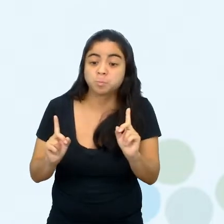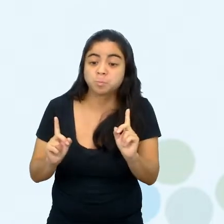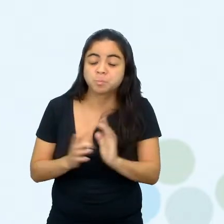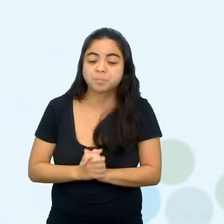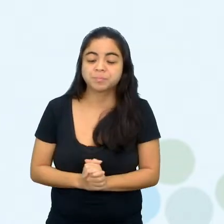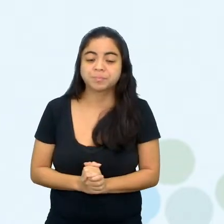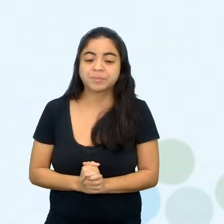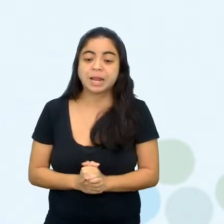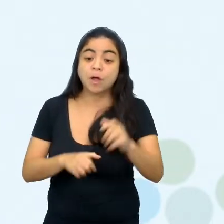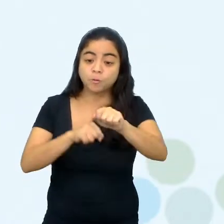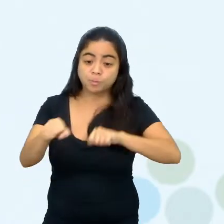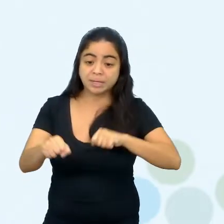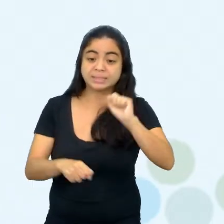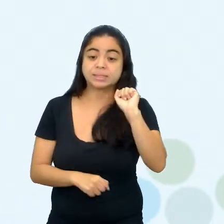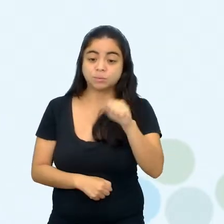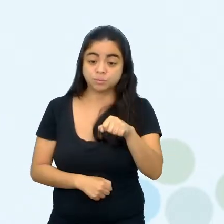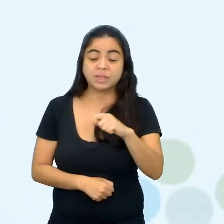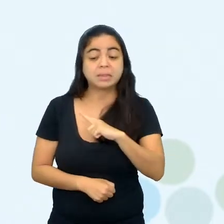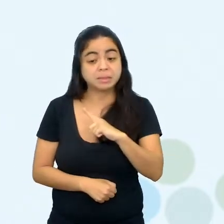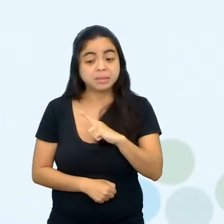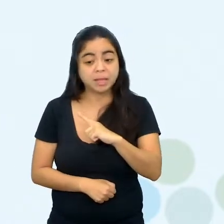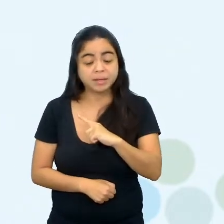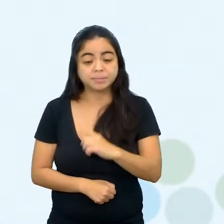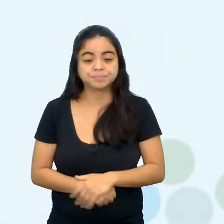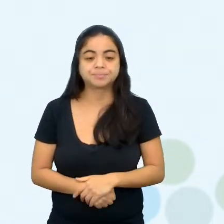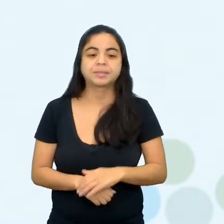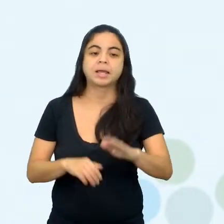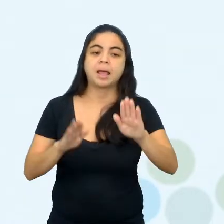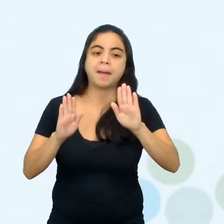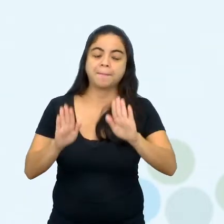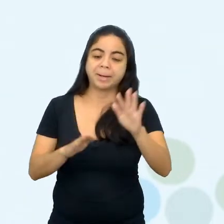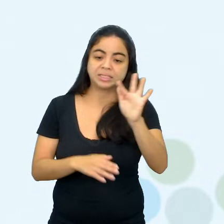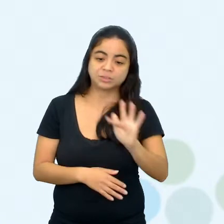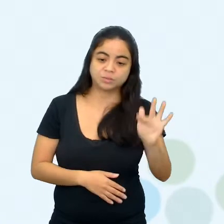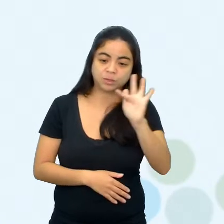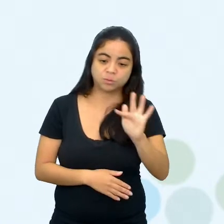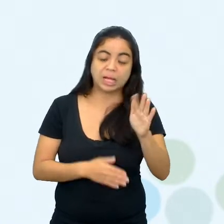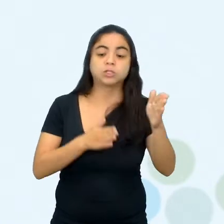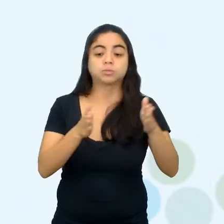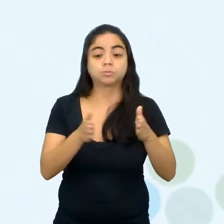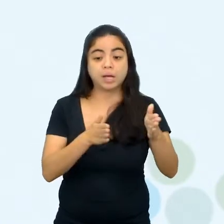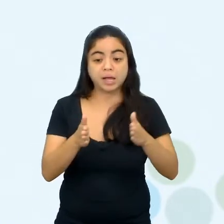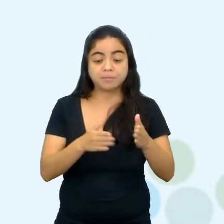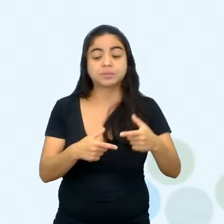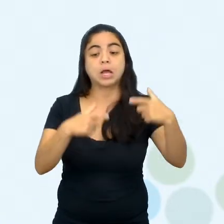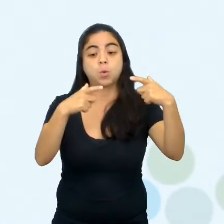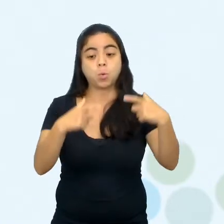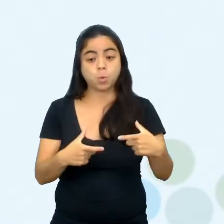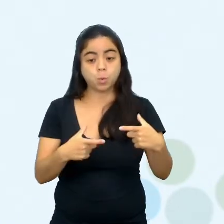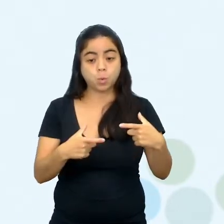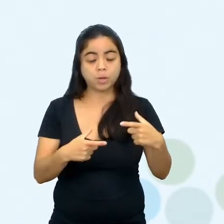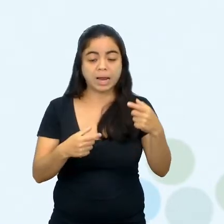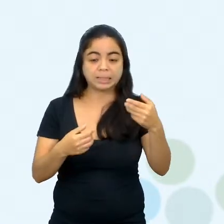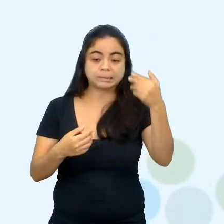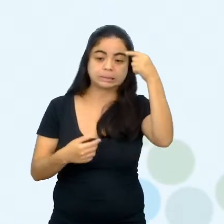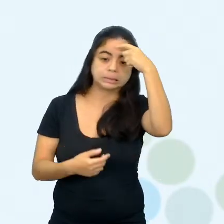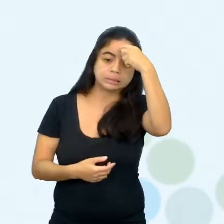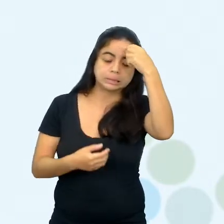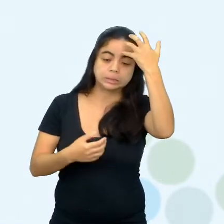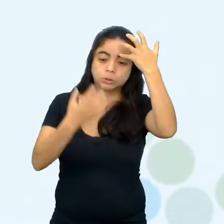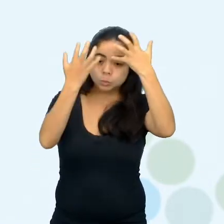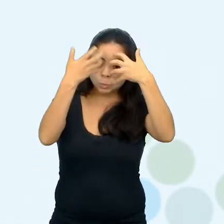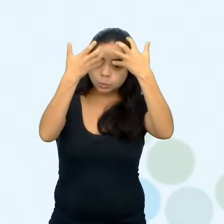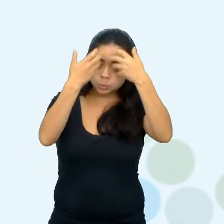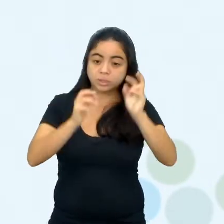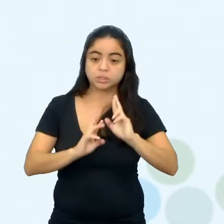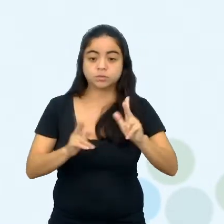gente tem a mesma formação? Tivemos. Mas cada um fez faculdade em uma época, em um lugar, com uma cabeça diferente.